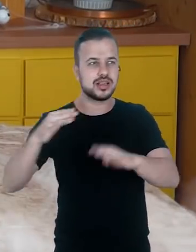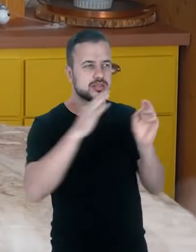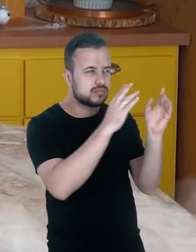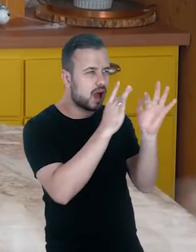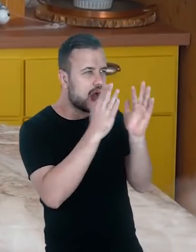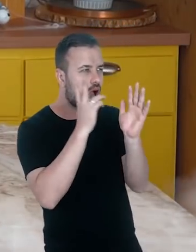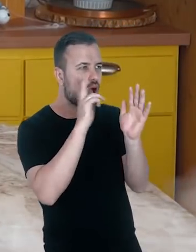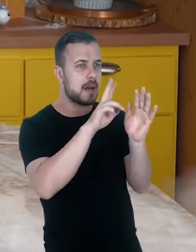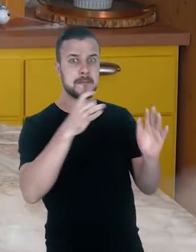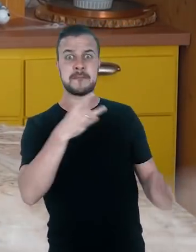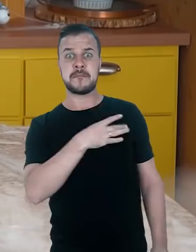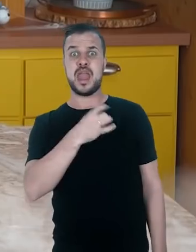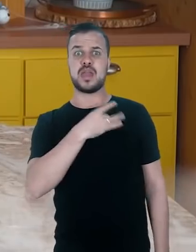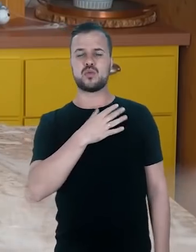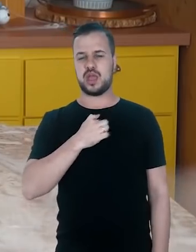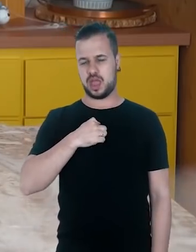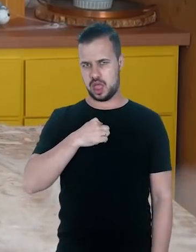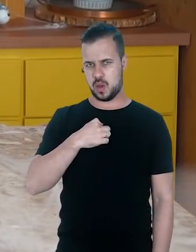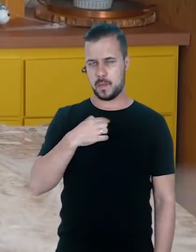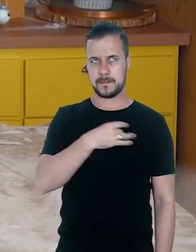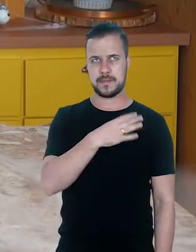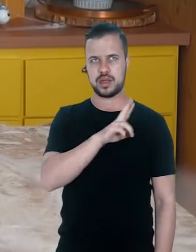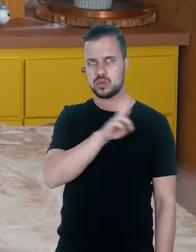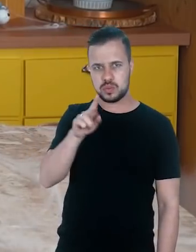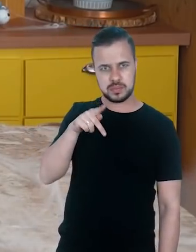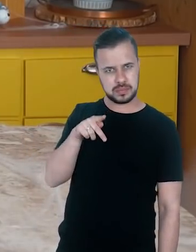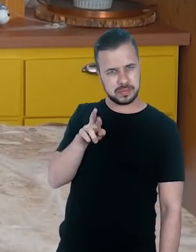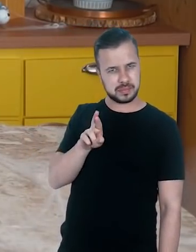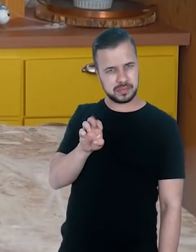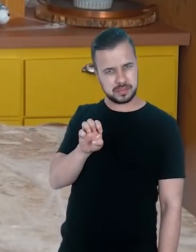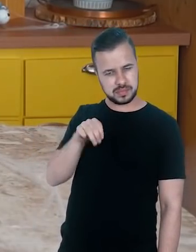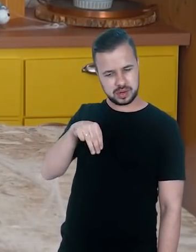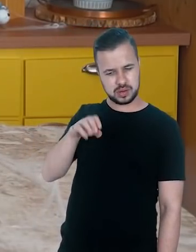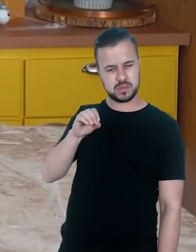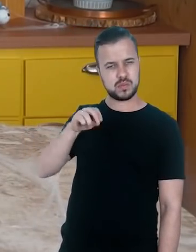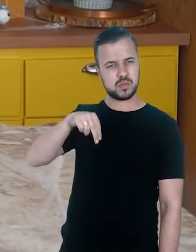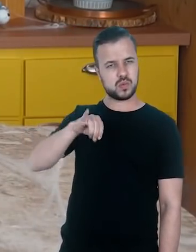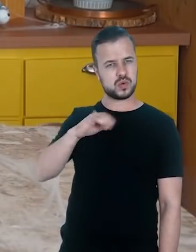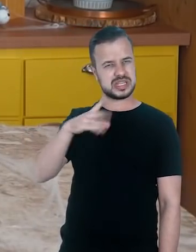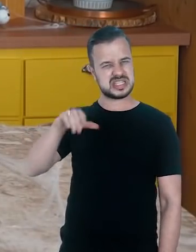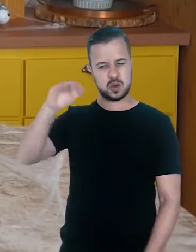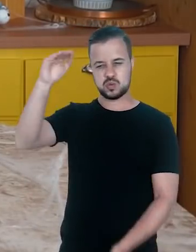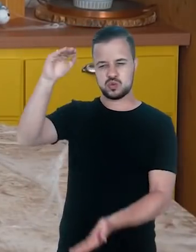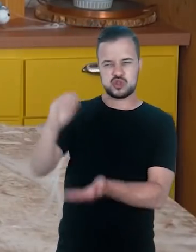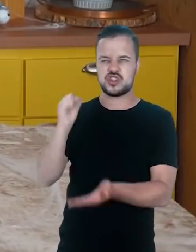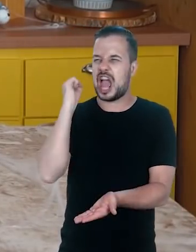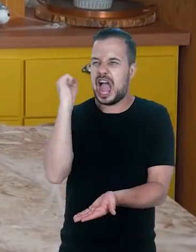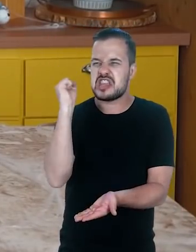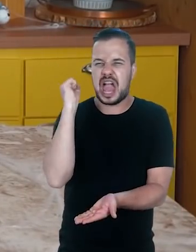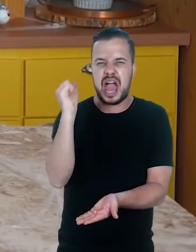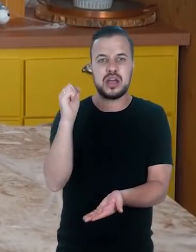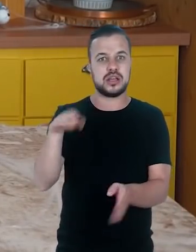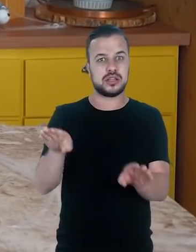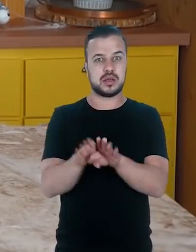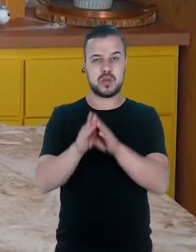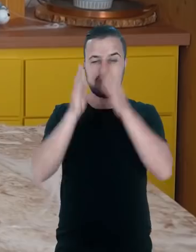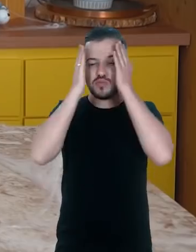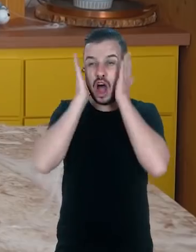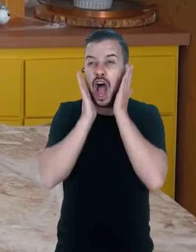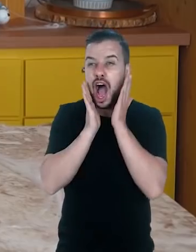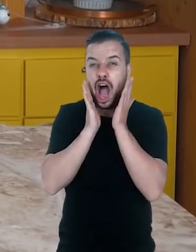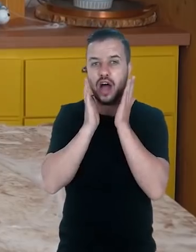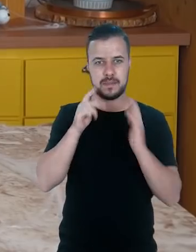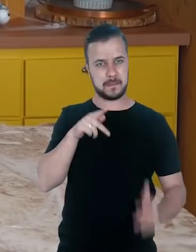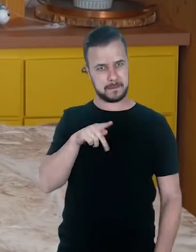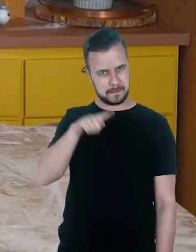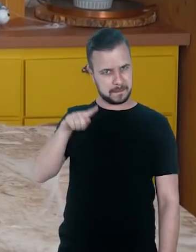da infância. Gente, o filme que eu tinha mais medo era o quê? Premonição, aquele brinquedo assassino e também Pânico, gente, aquele cara do